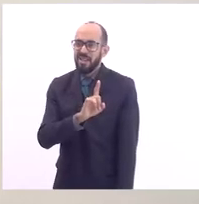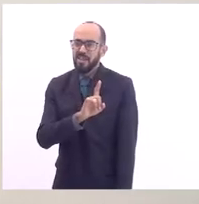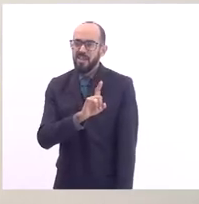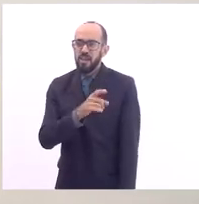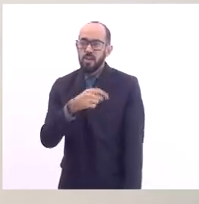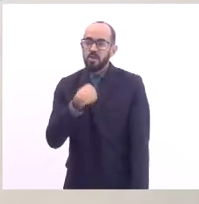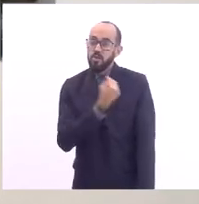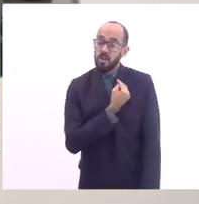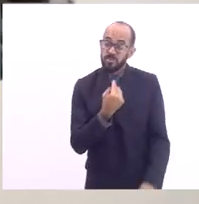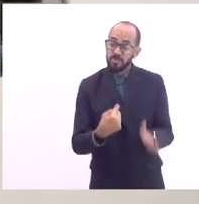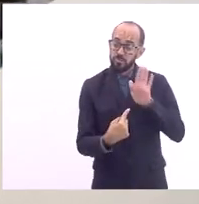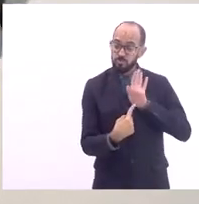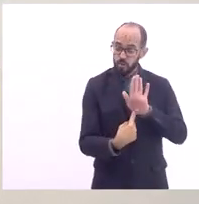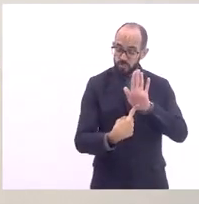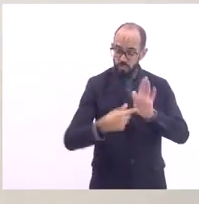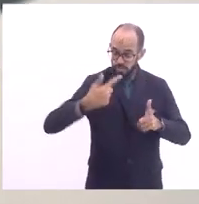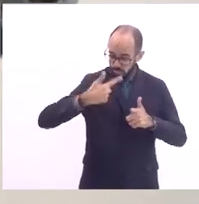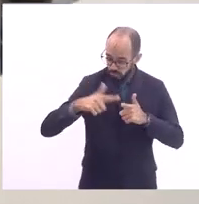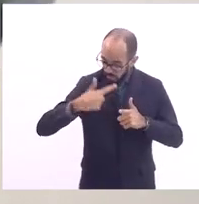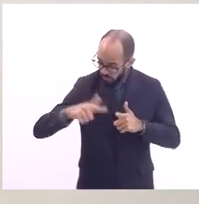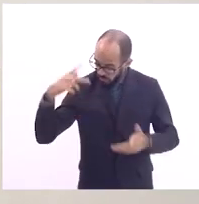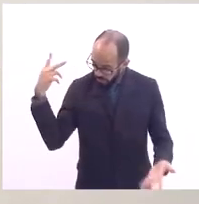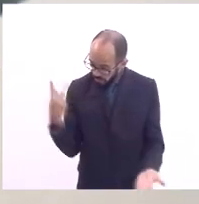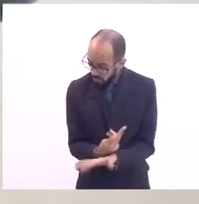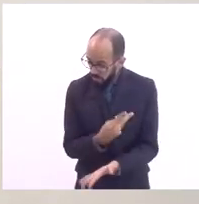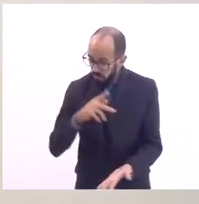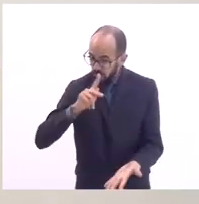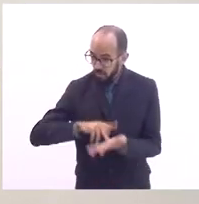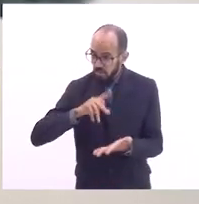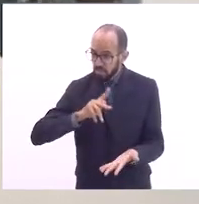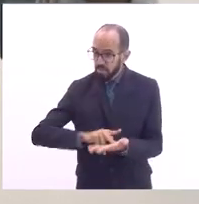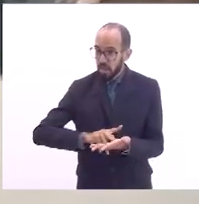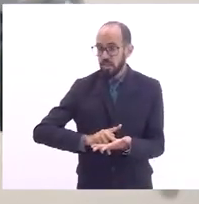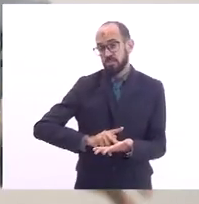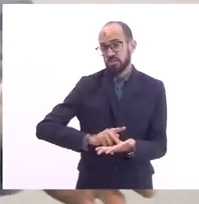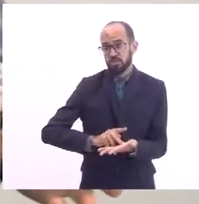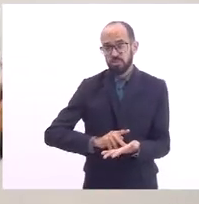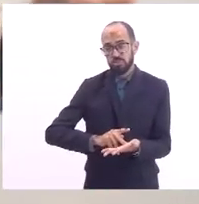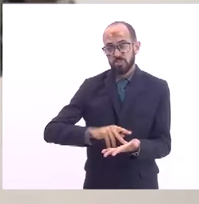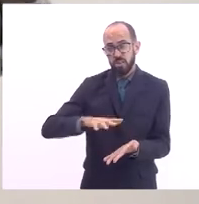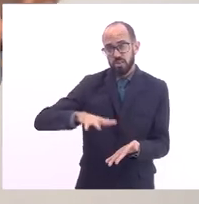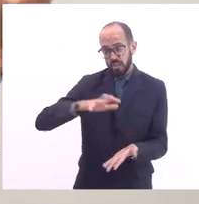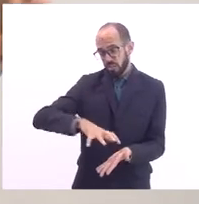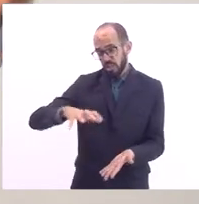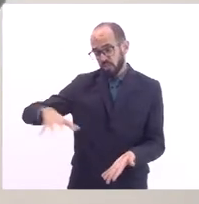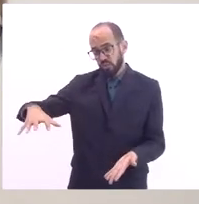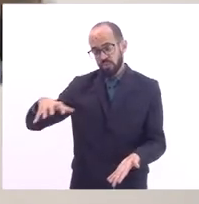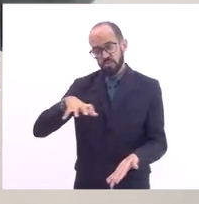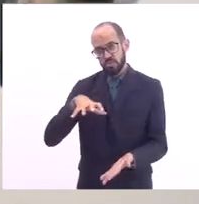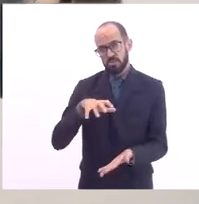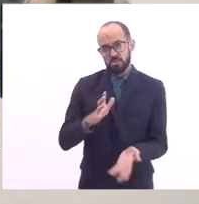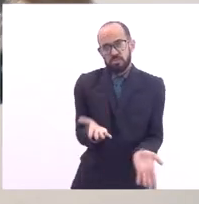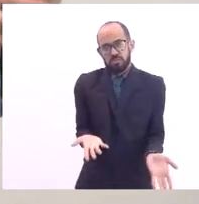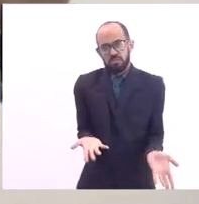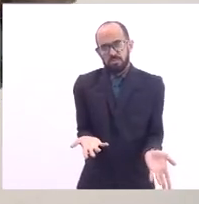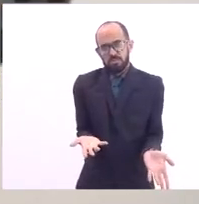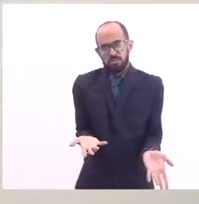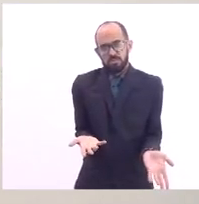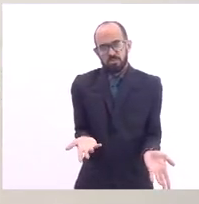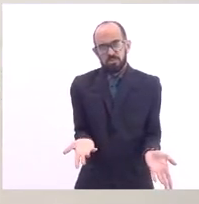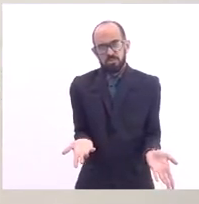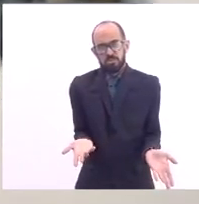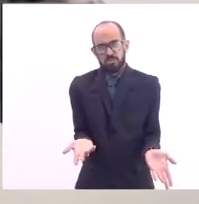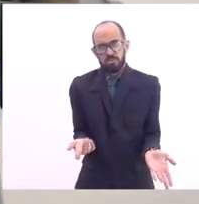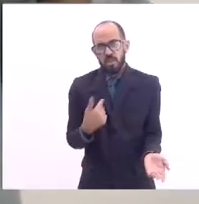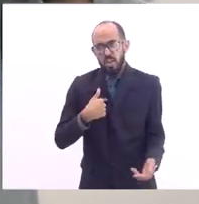gente está trazendo os problemas que acontecem nessas três regiões. Eu, quando tenho coisa para resolver, eu não vou